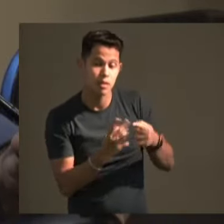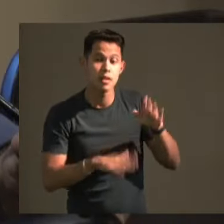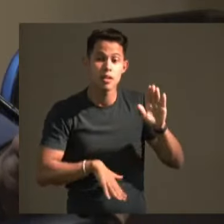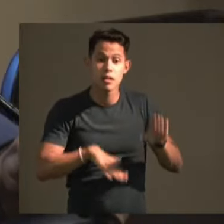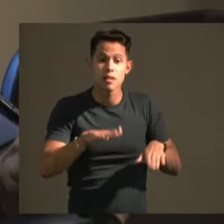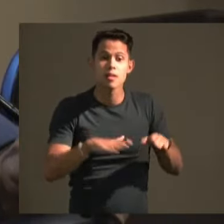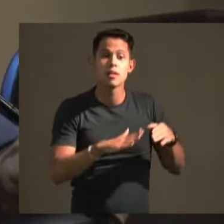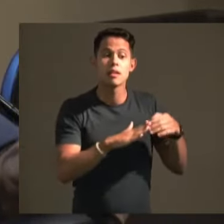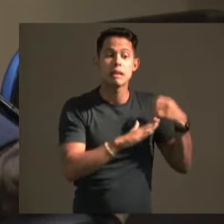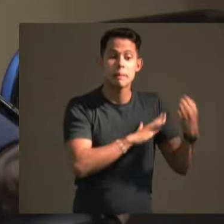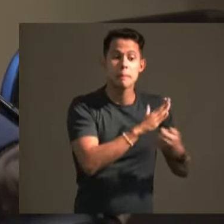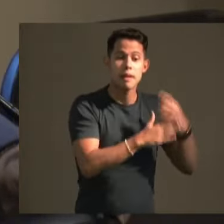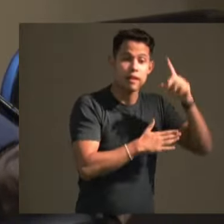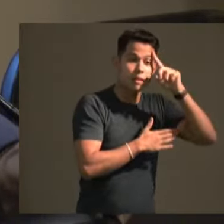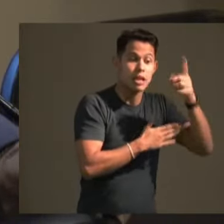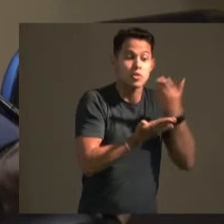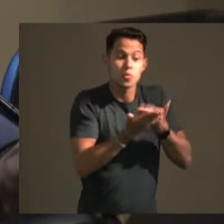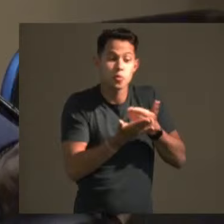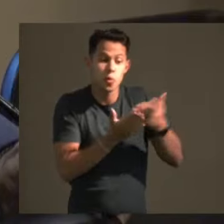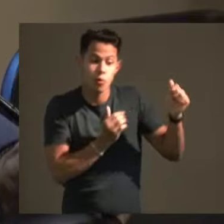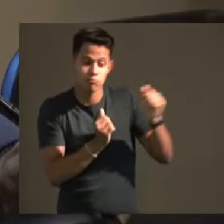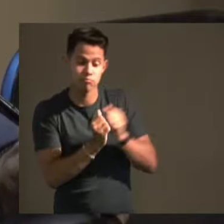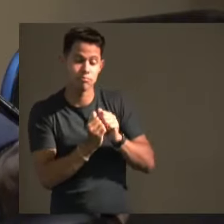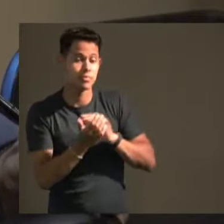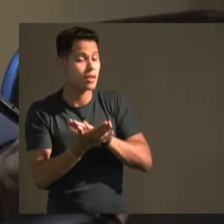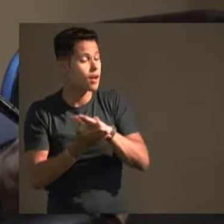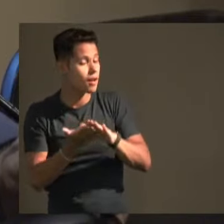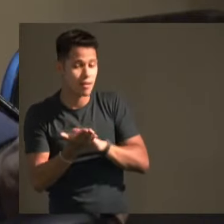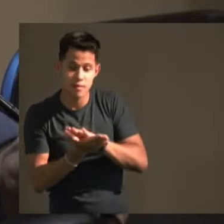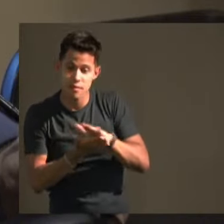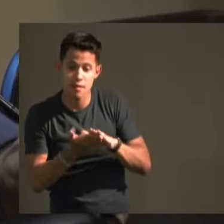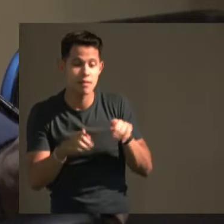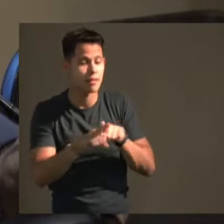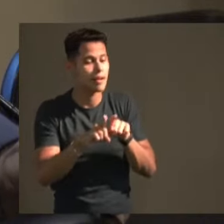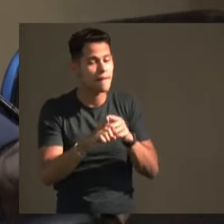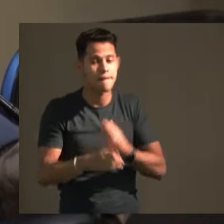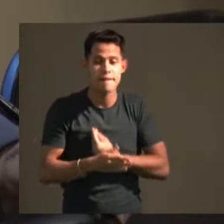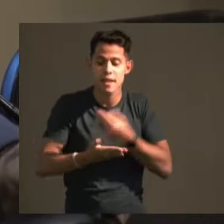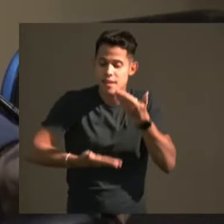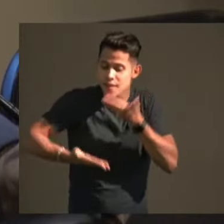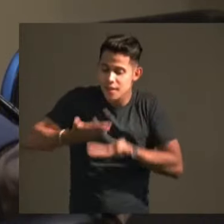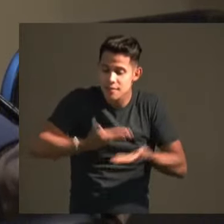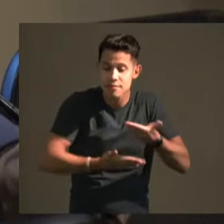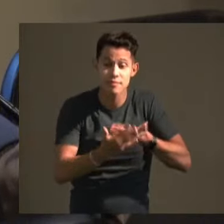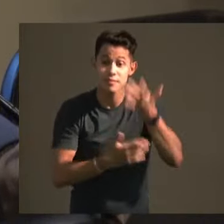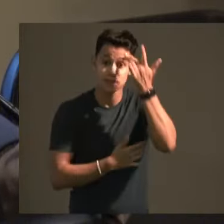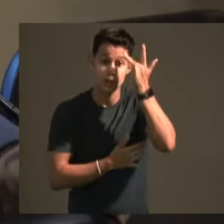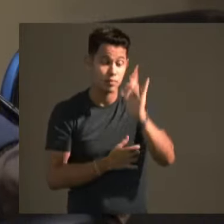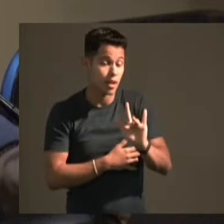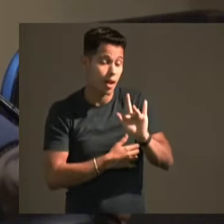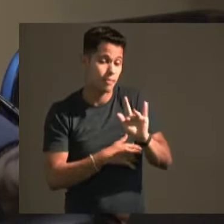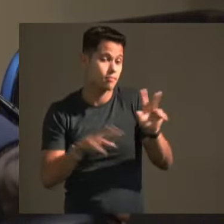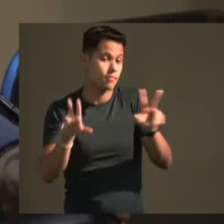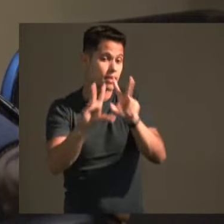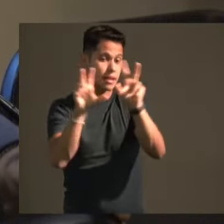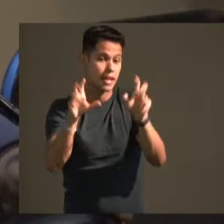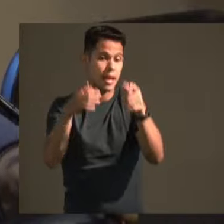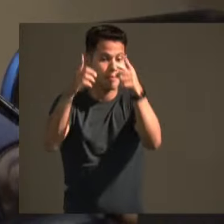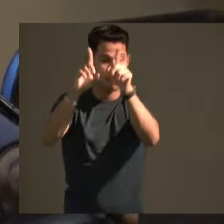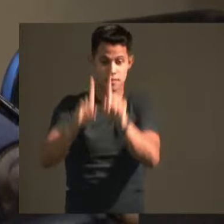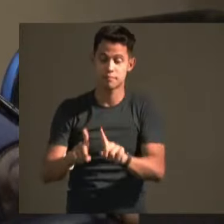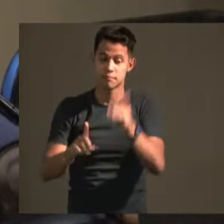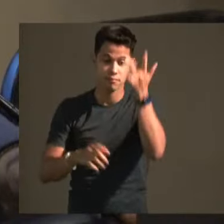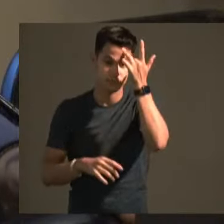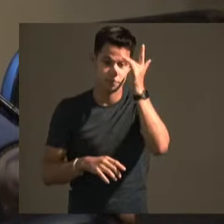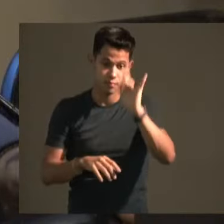gente, não estudaram com a gente, não conviveram conosco, então eles não sabem nada sobre nós, né?